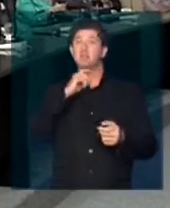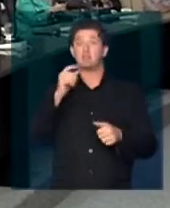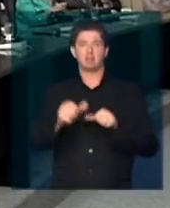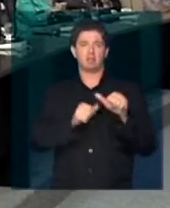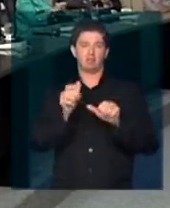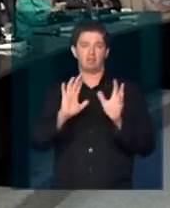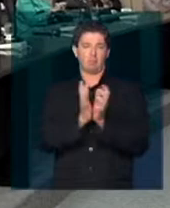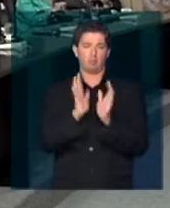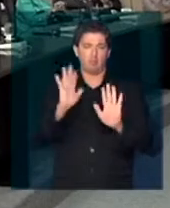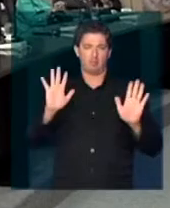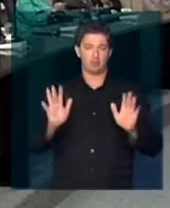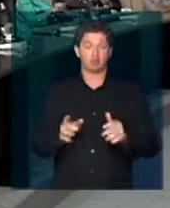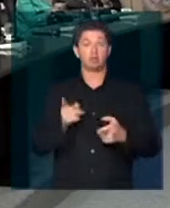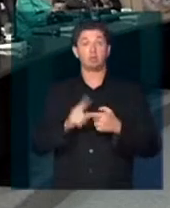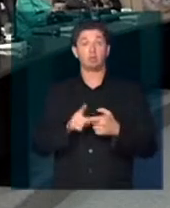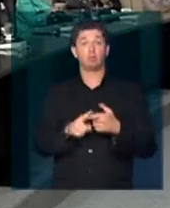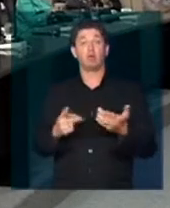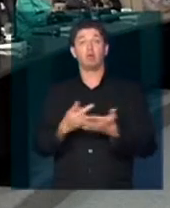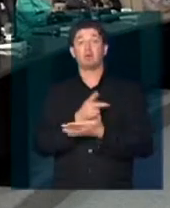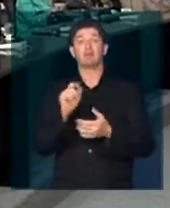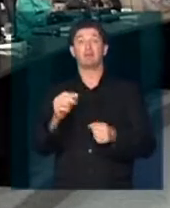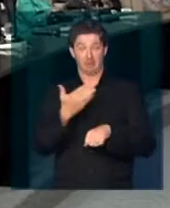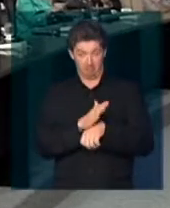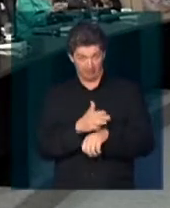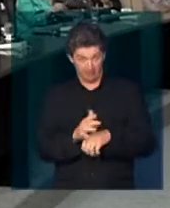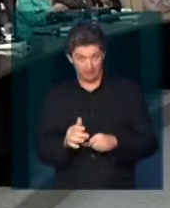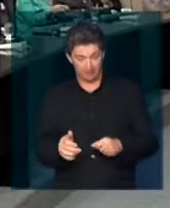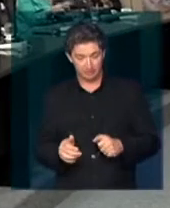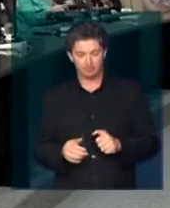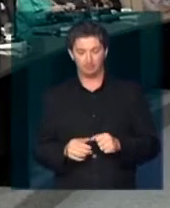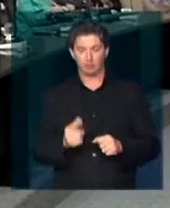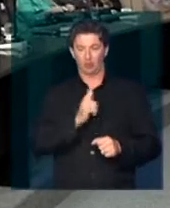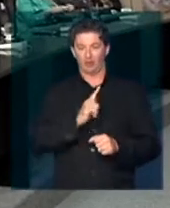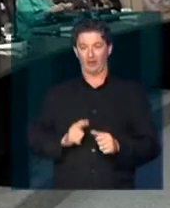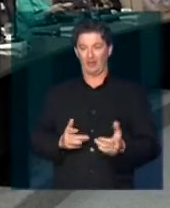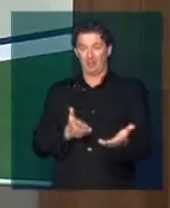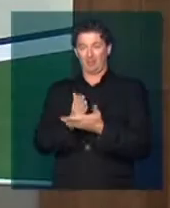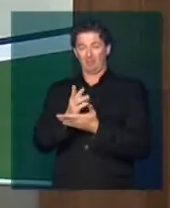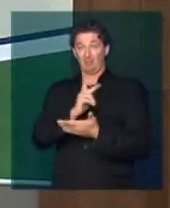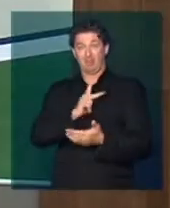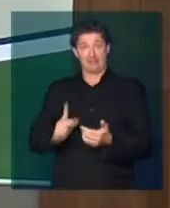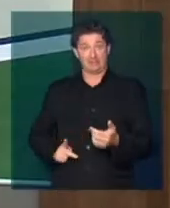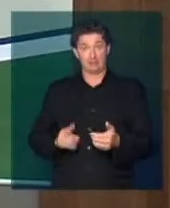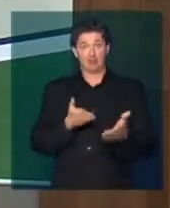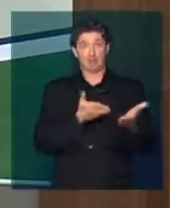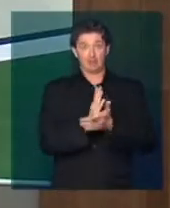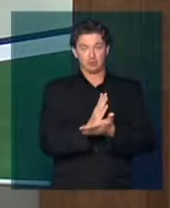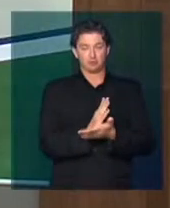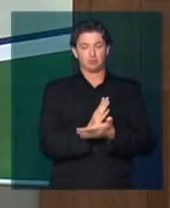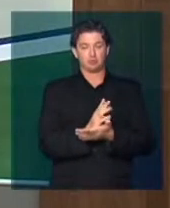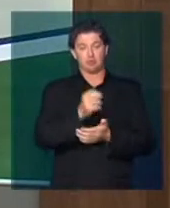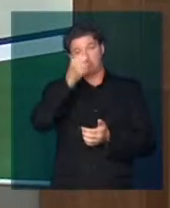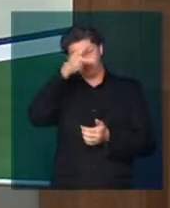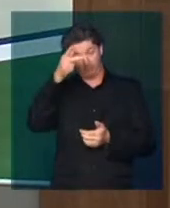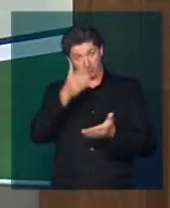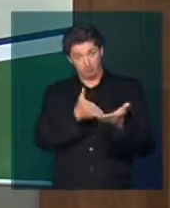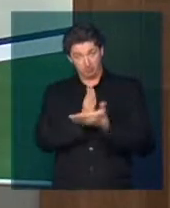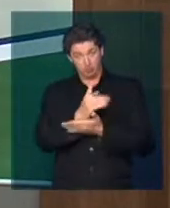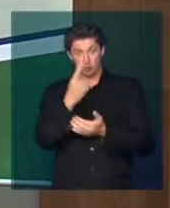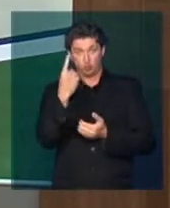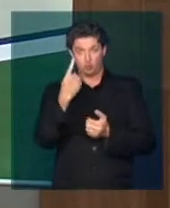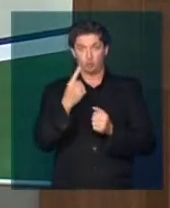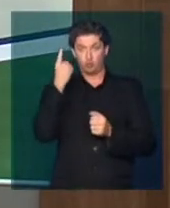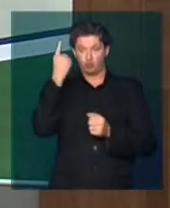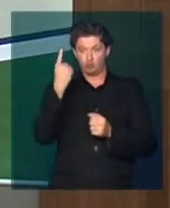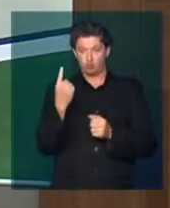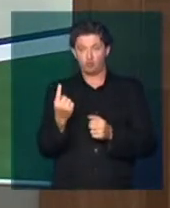mudar de partido. Porque o que é que ocorre na prática? Um governador eleito, um presidente da República eleito, um prefeito eleito,